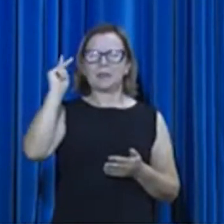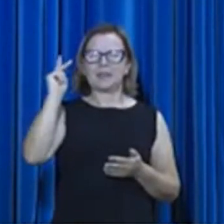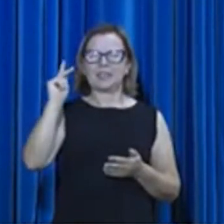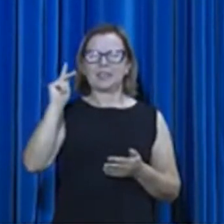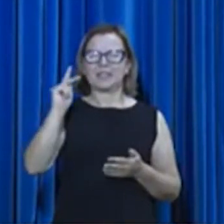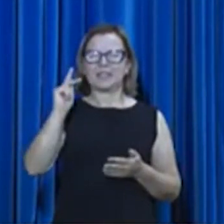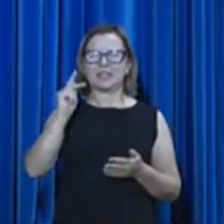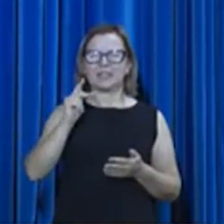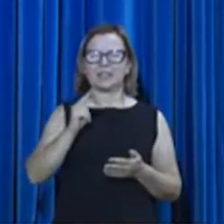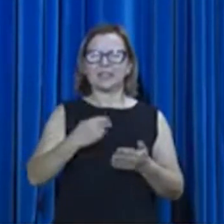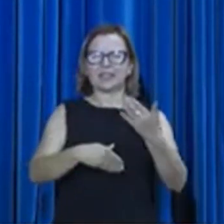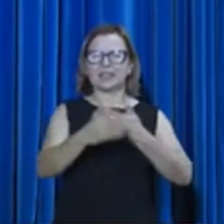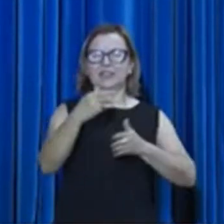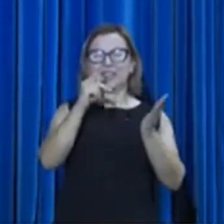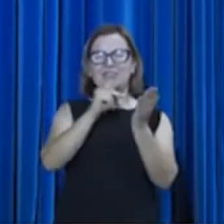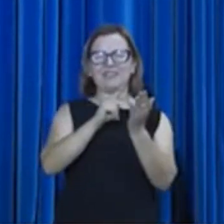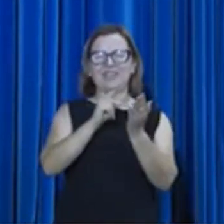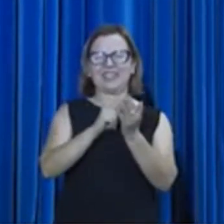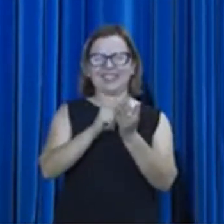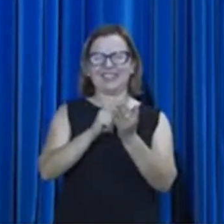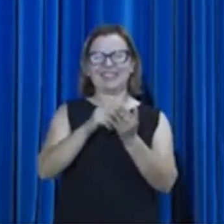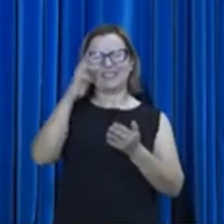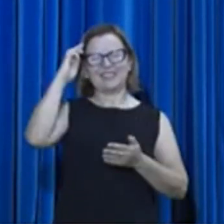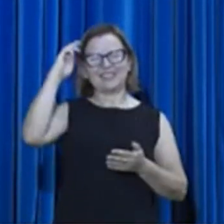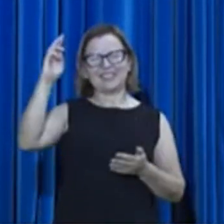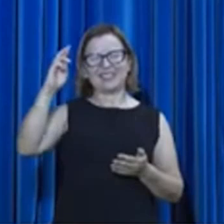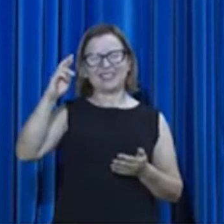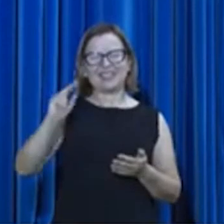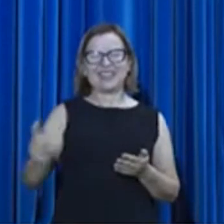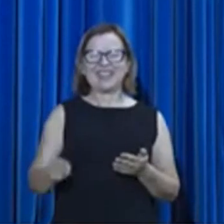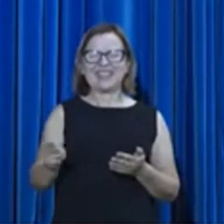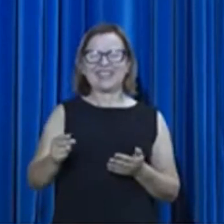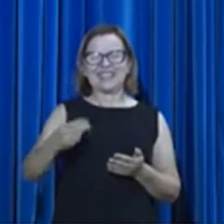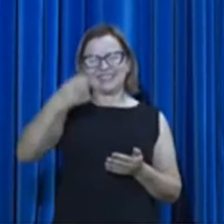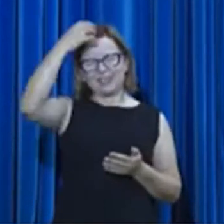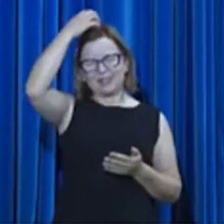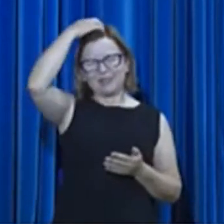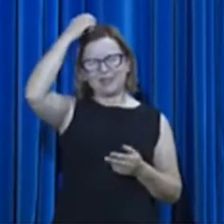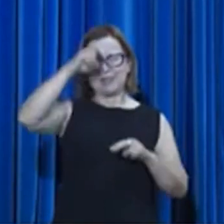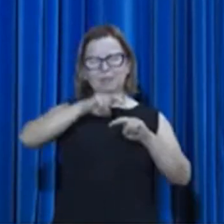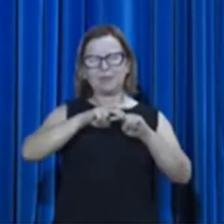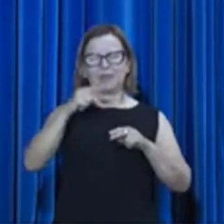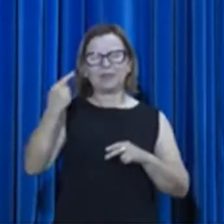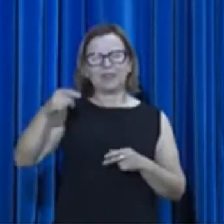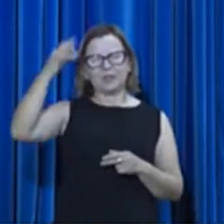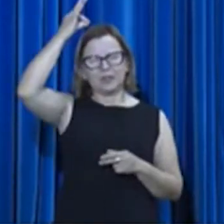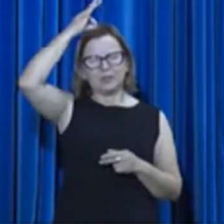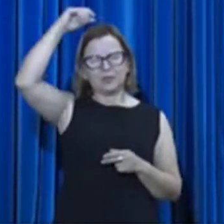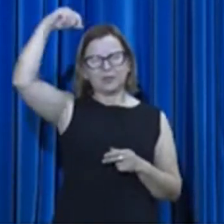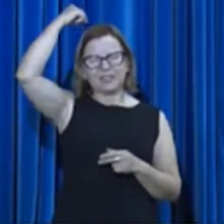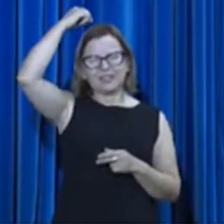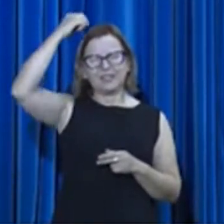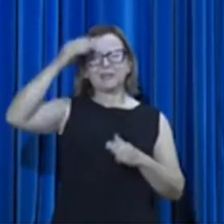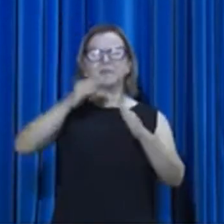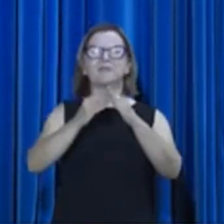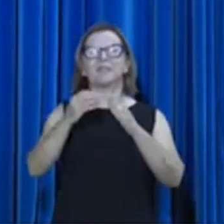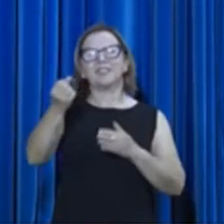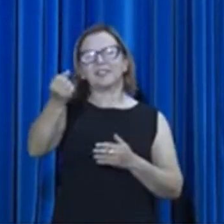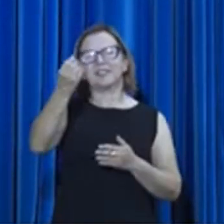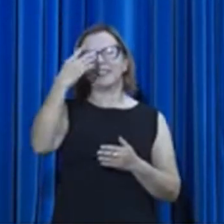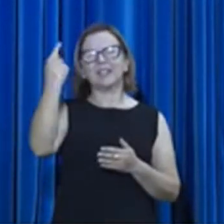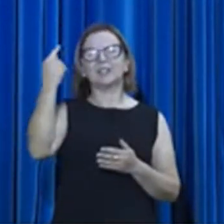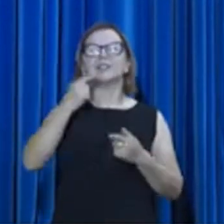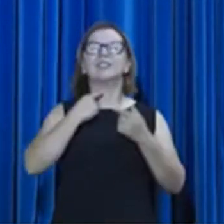verdade do Senhor, que é eterna, que é soberana, pelo Teu Santo Espírito, o Senhor revele a